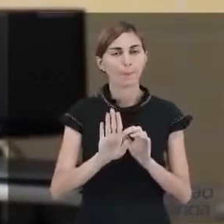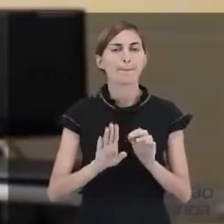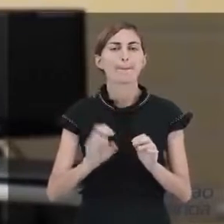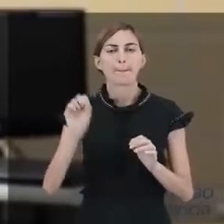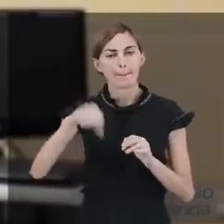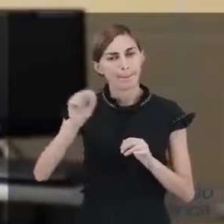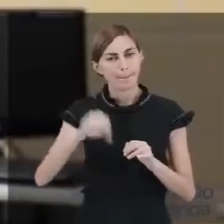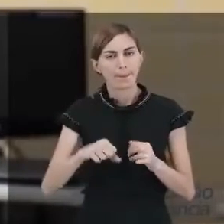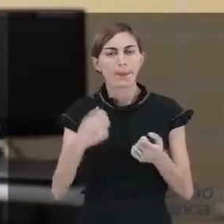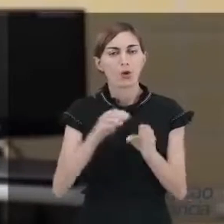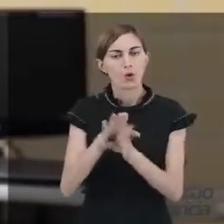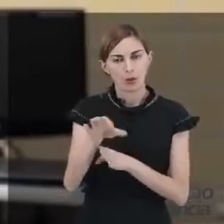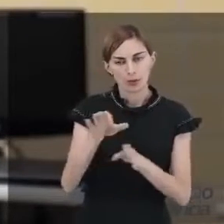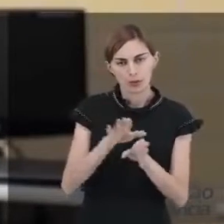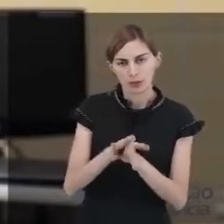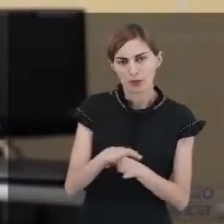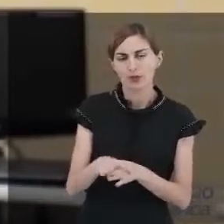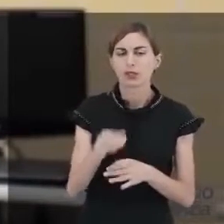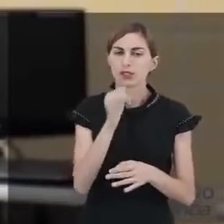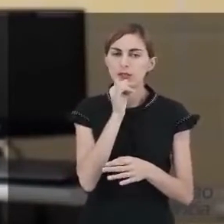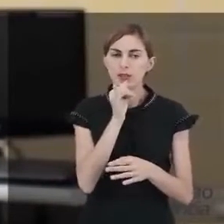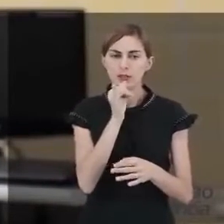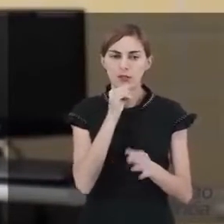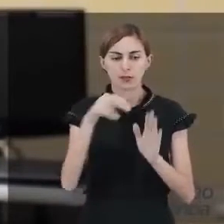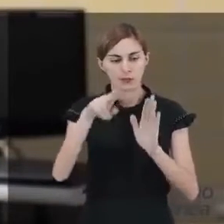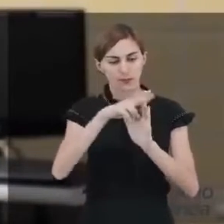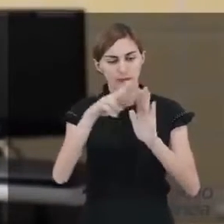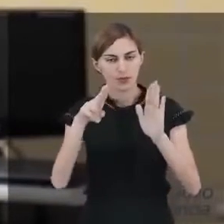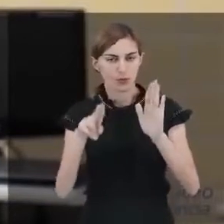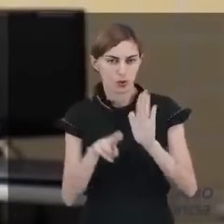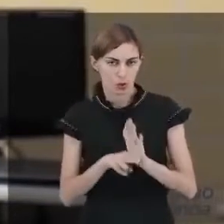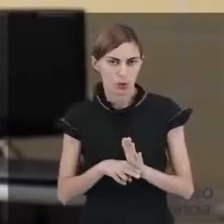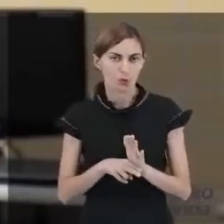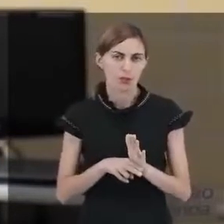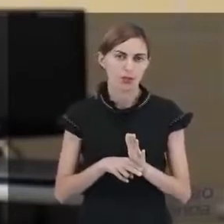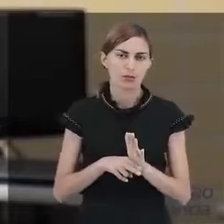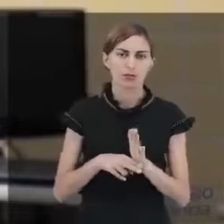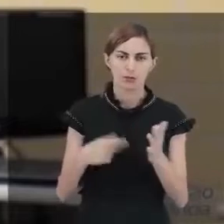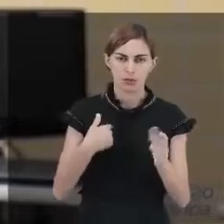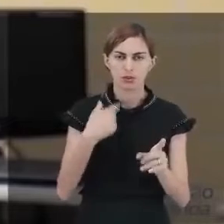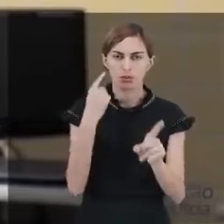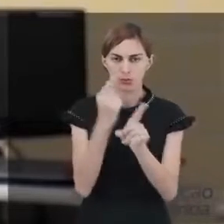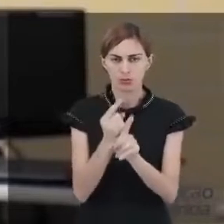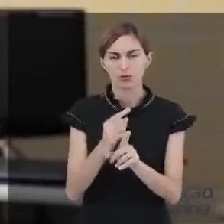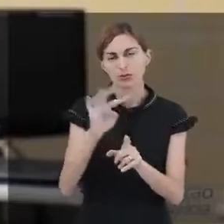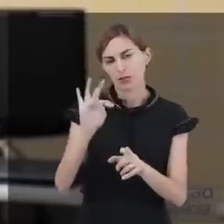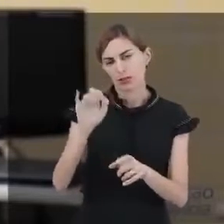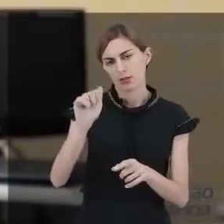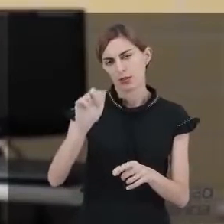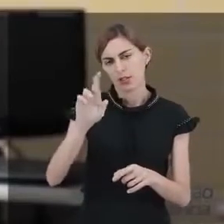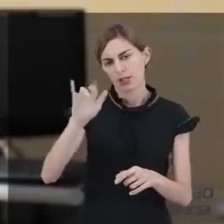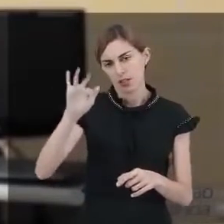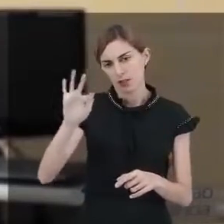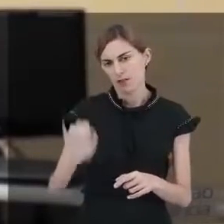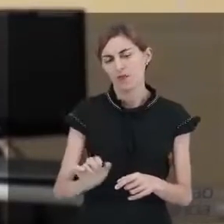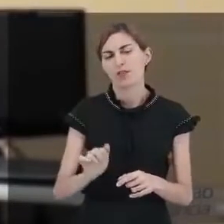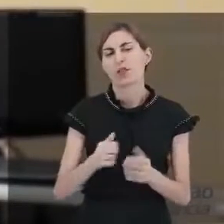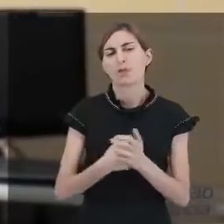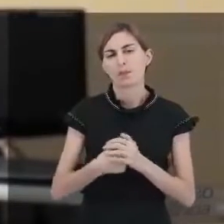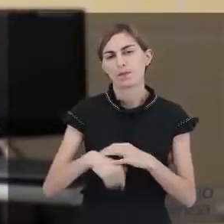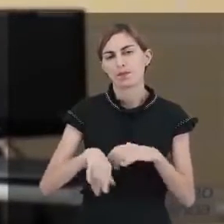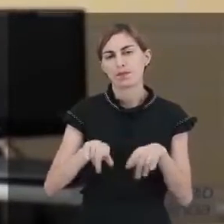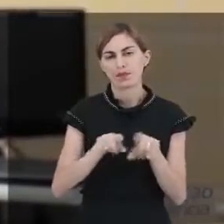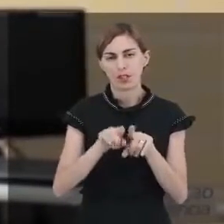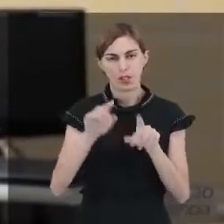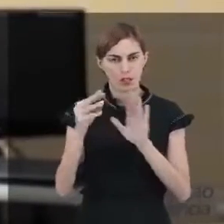são normas que orientam. Por exemplo, as normas do IRB, que vamos encontrar na Tarifa de Seguro Incêndio do Brasil, na TSB,